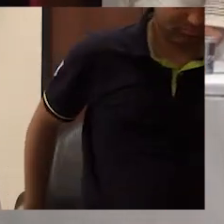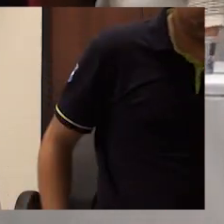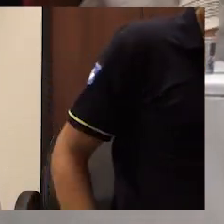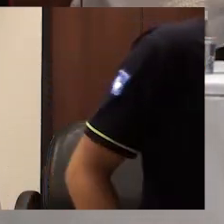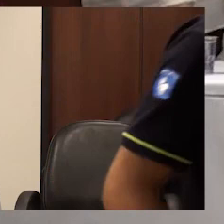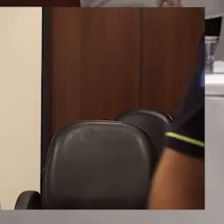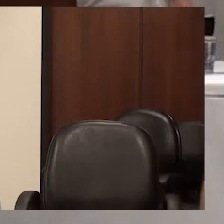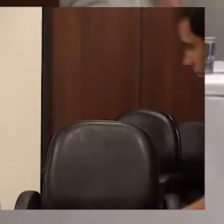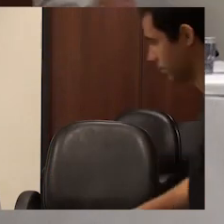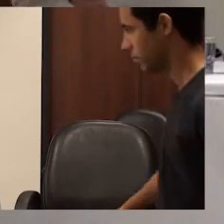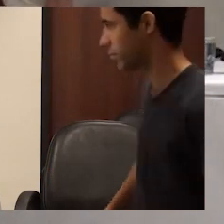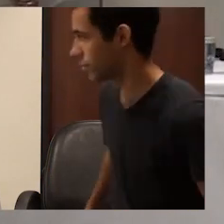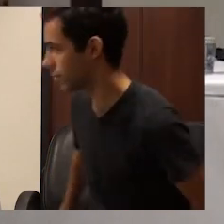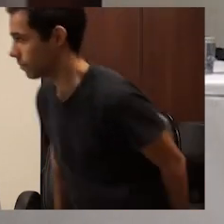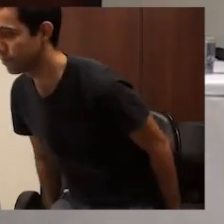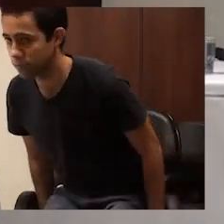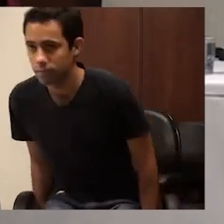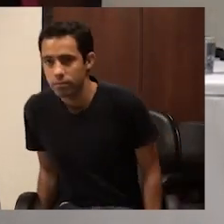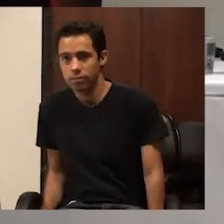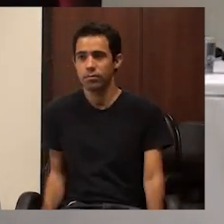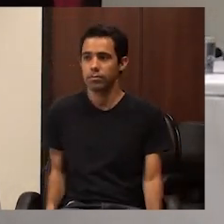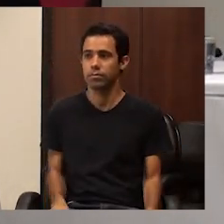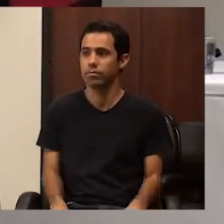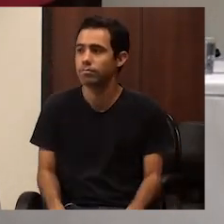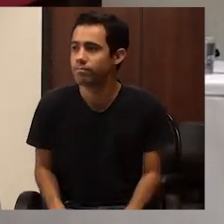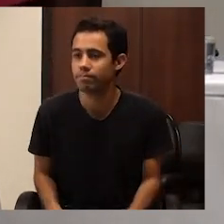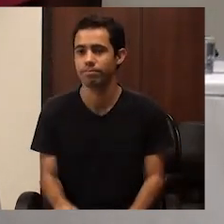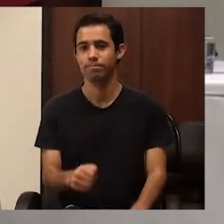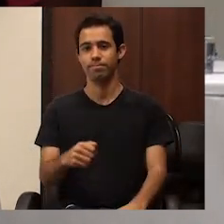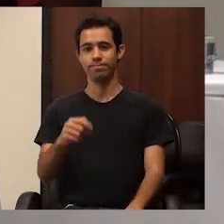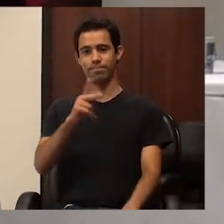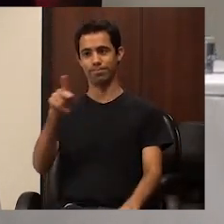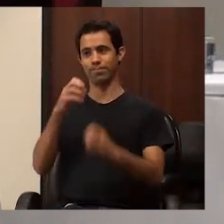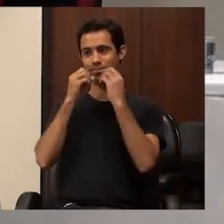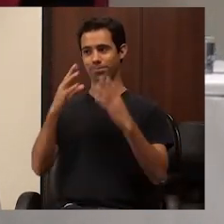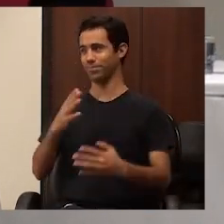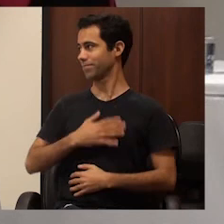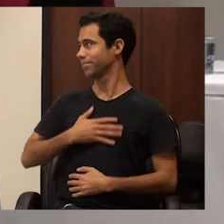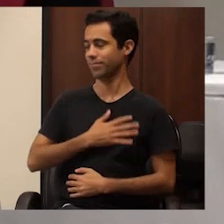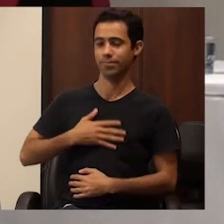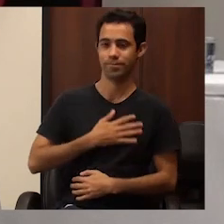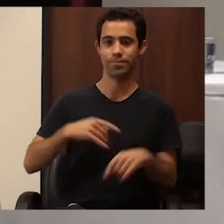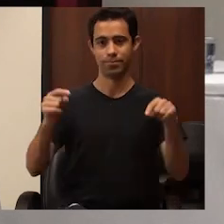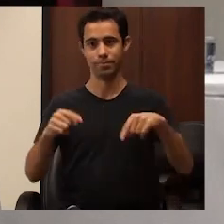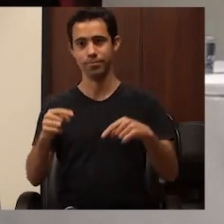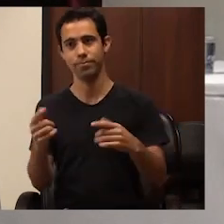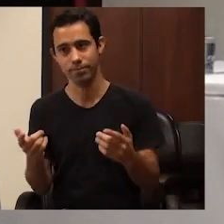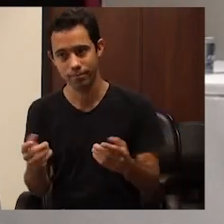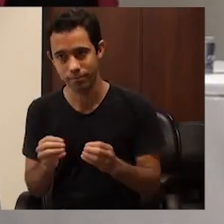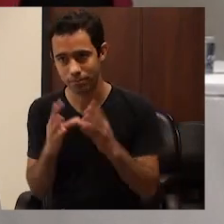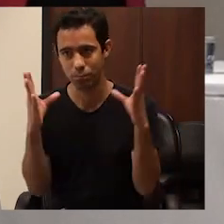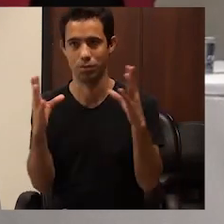Obrigada, professor Eloy. Realmente, para mim, é um prazer, né, tê-la aqui, para poder nos brindar